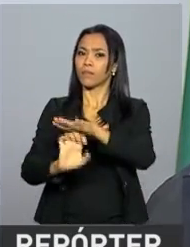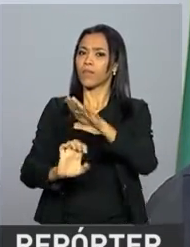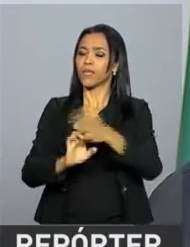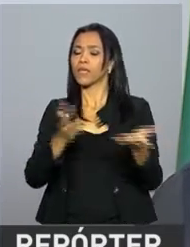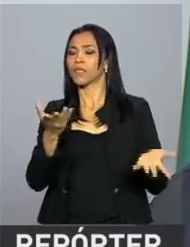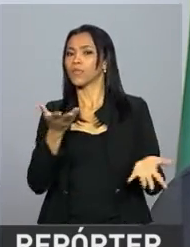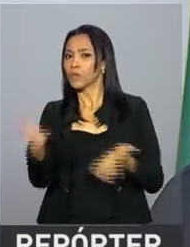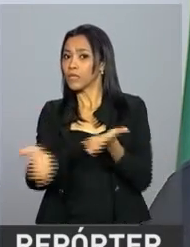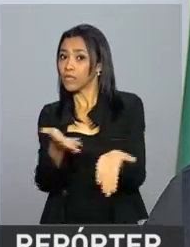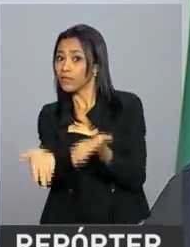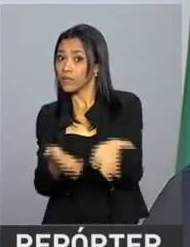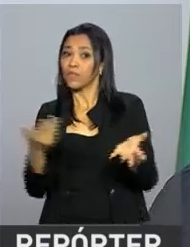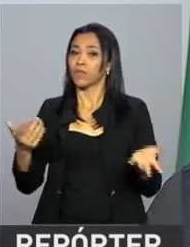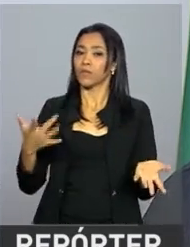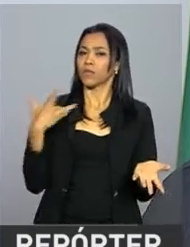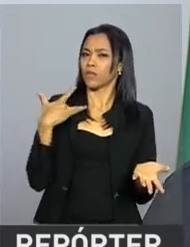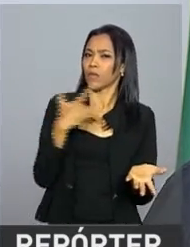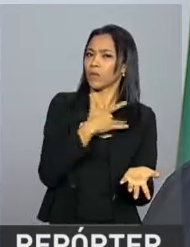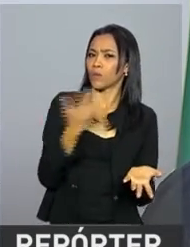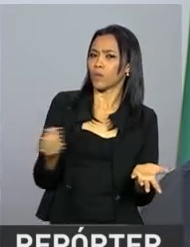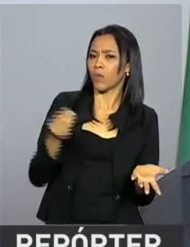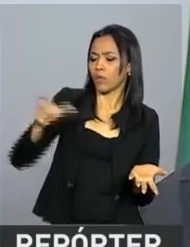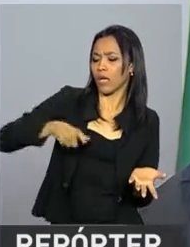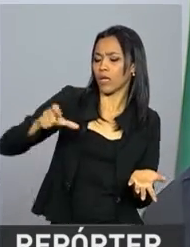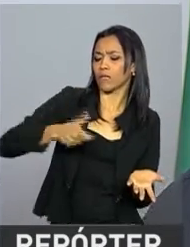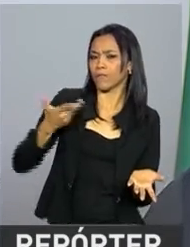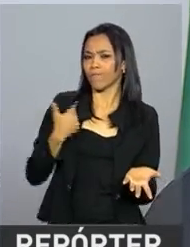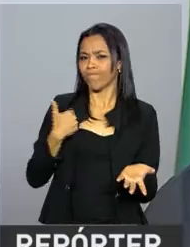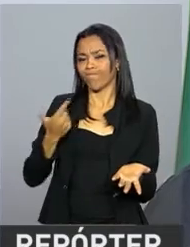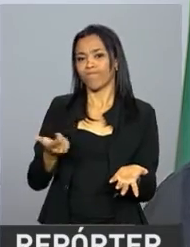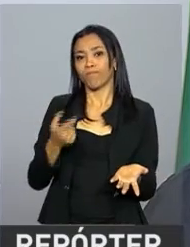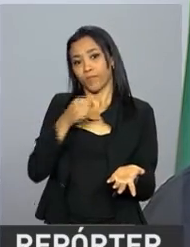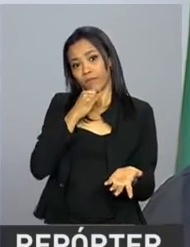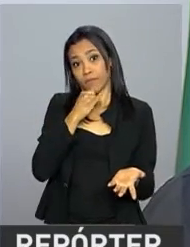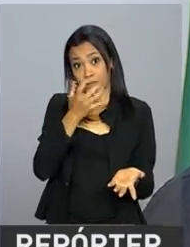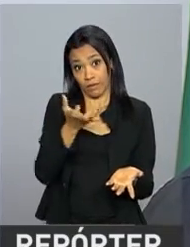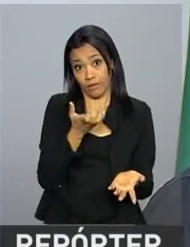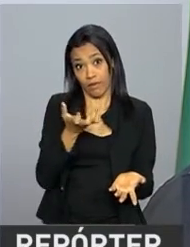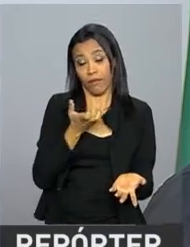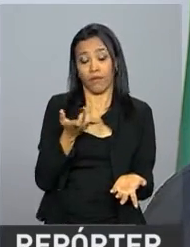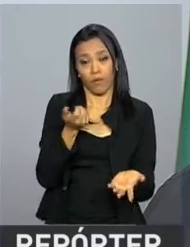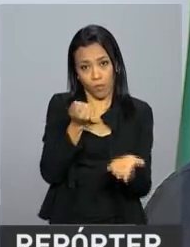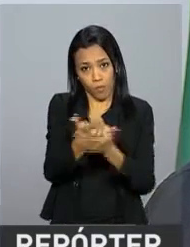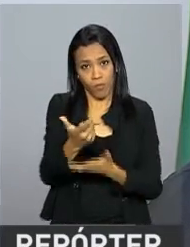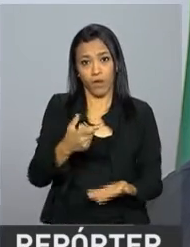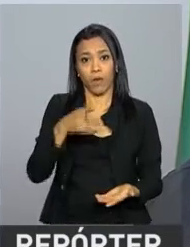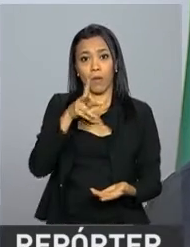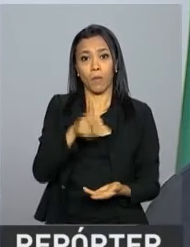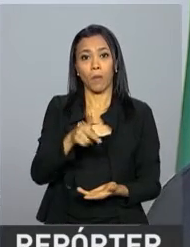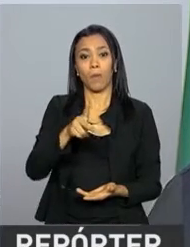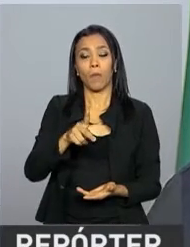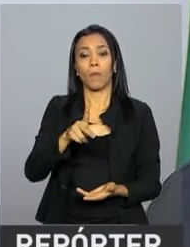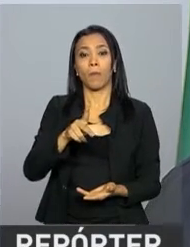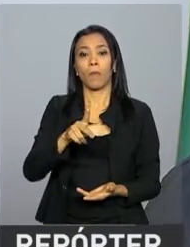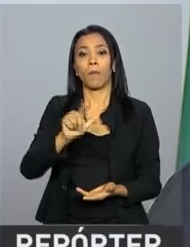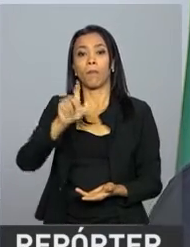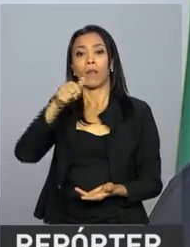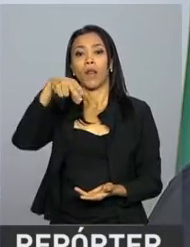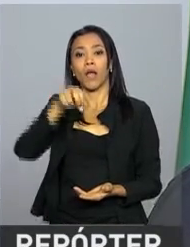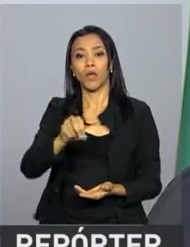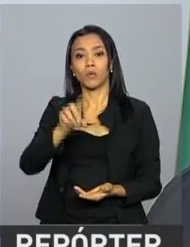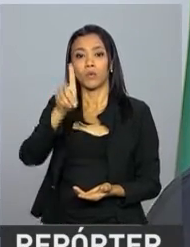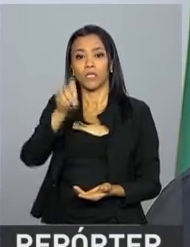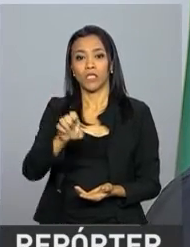produto que ele almeja adquirir. Então, por exemplo, se o consumidor ele quer adquirir um plano de saúde, ele pode buscar